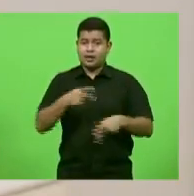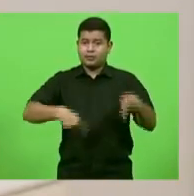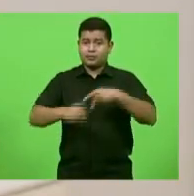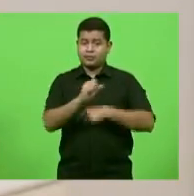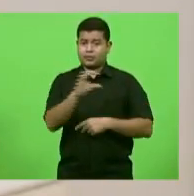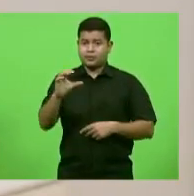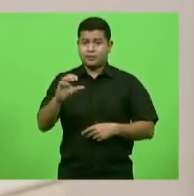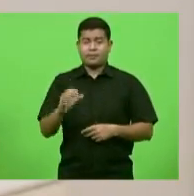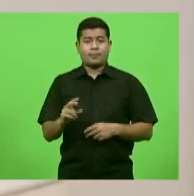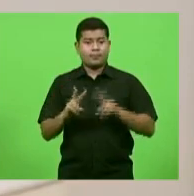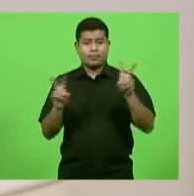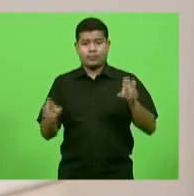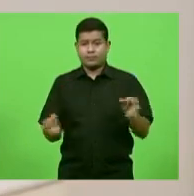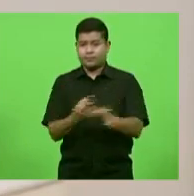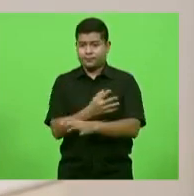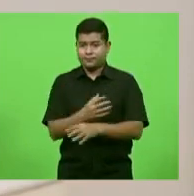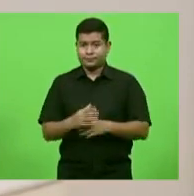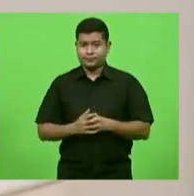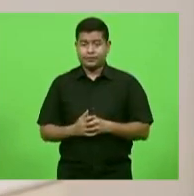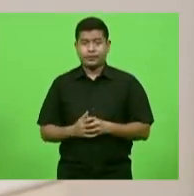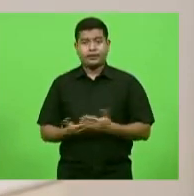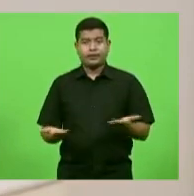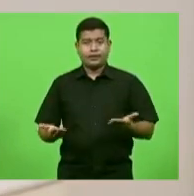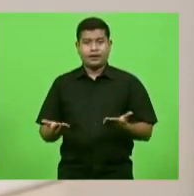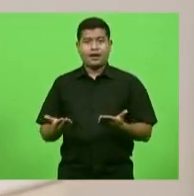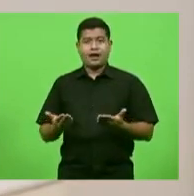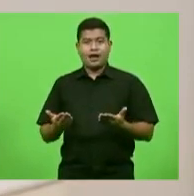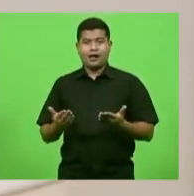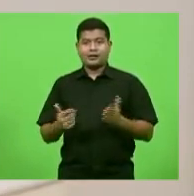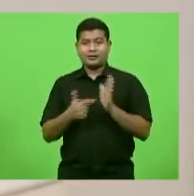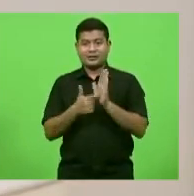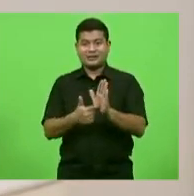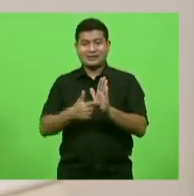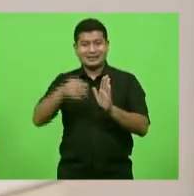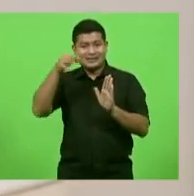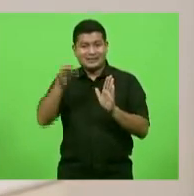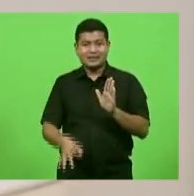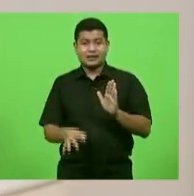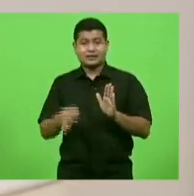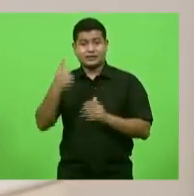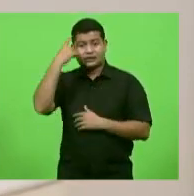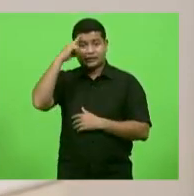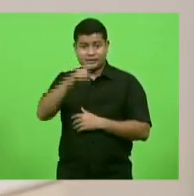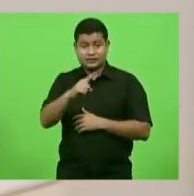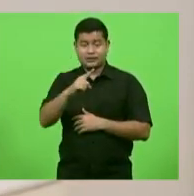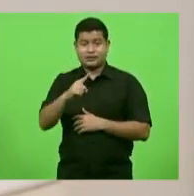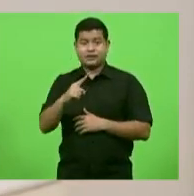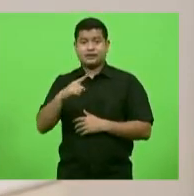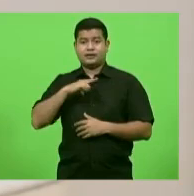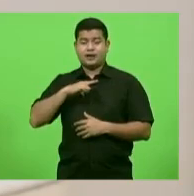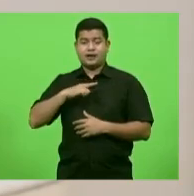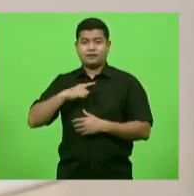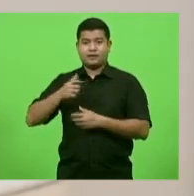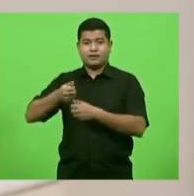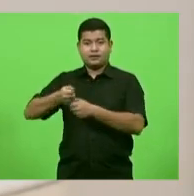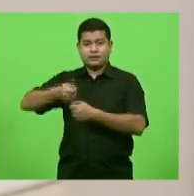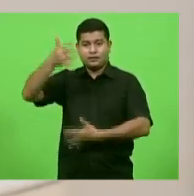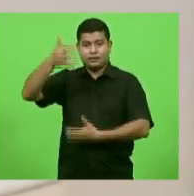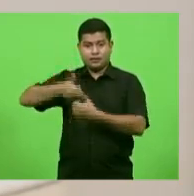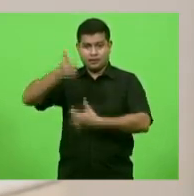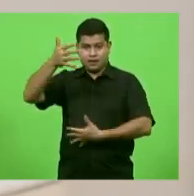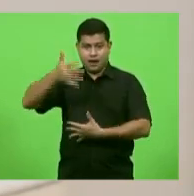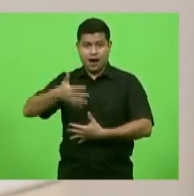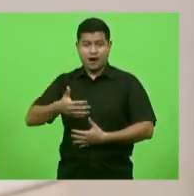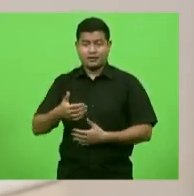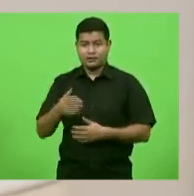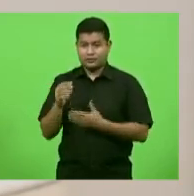aspas. Exatamente, digo eu aqui, exatamente nesse dia em que ocorreu a transmissão ao vivo acima